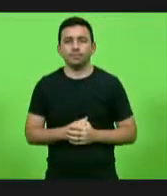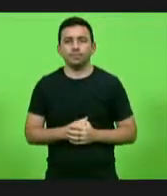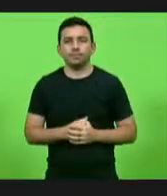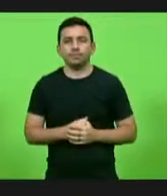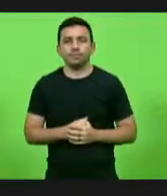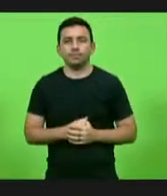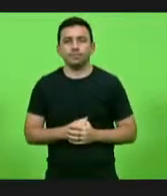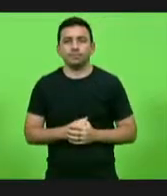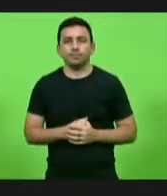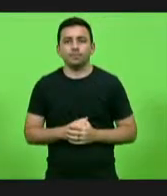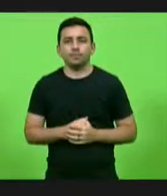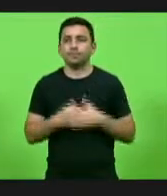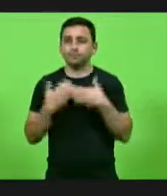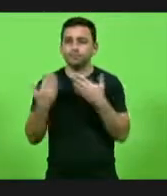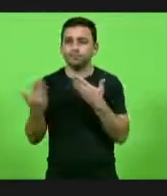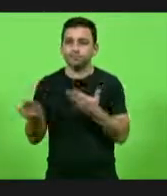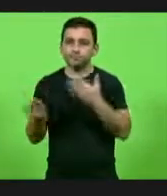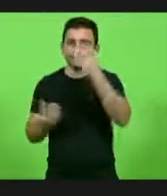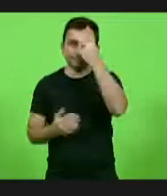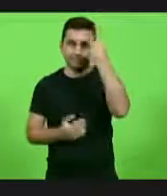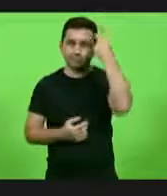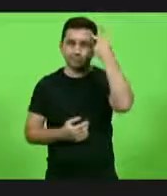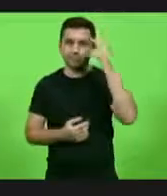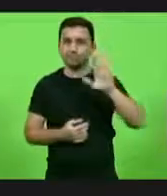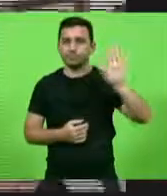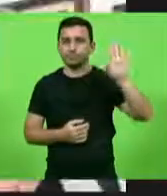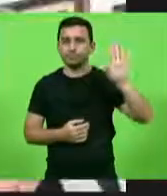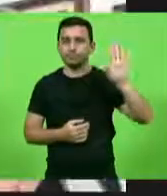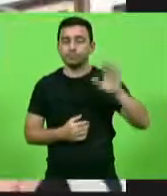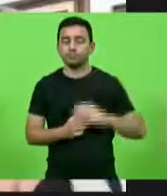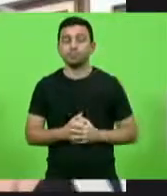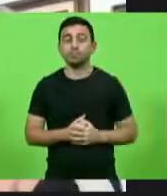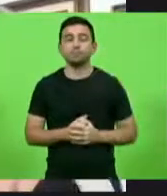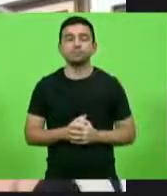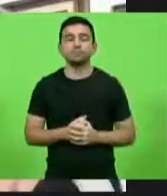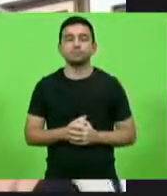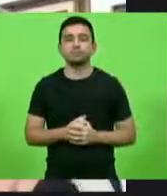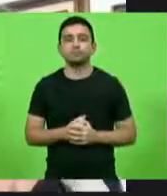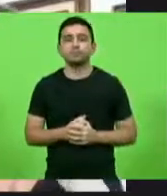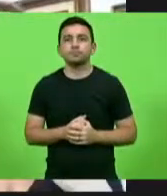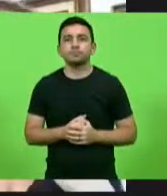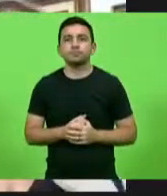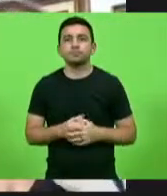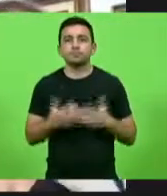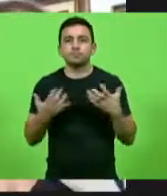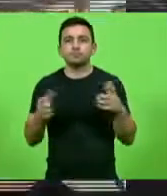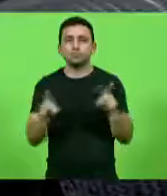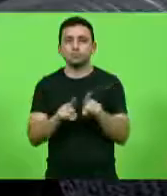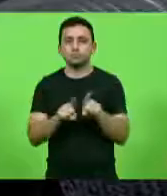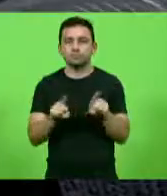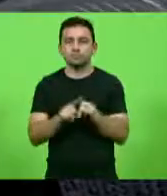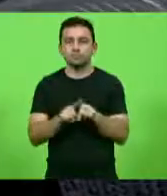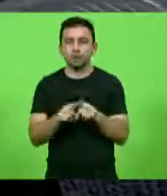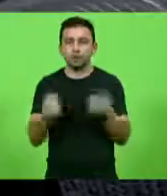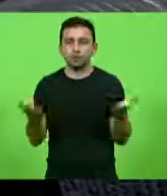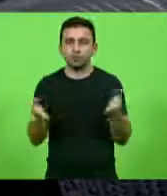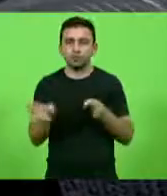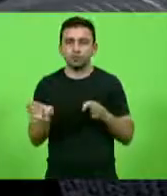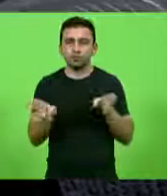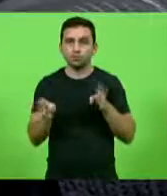A palavra, deputada Paulinha. Senhor presidente, eu quero aqui, nesse momento também, em primeiro